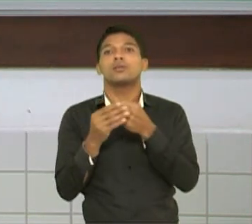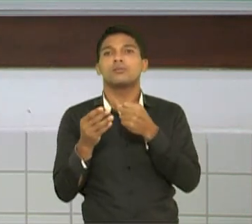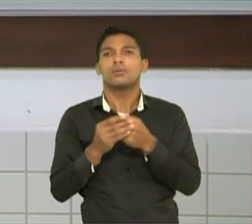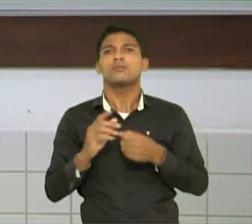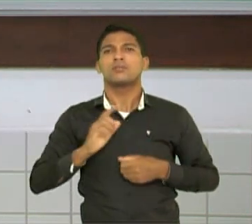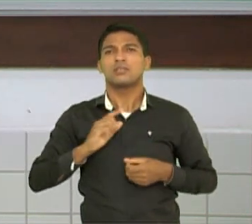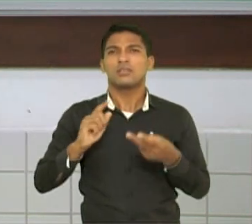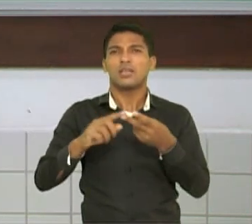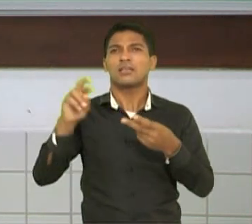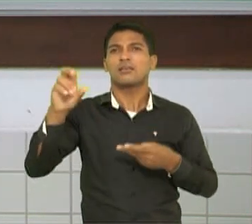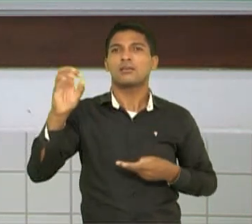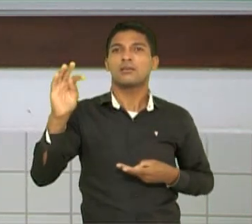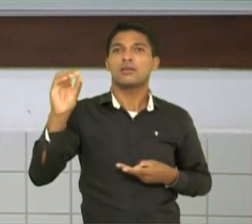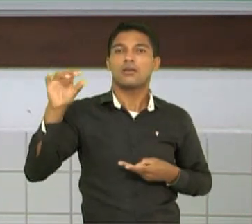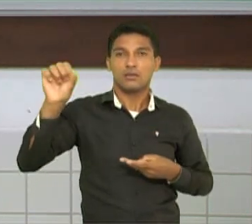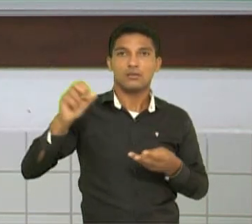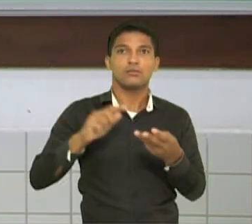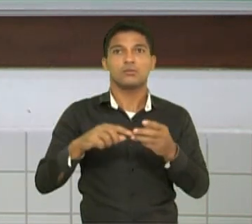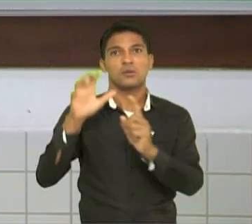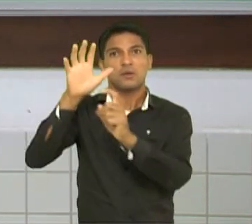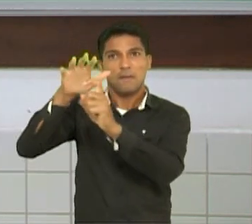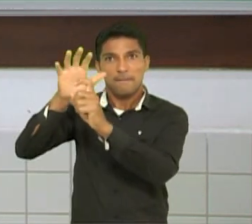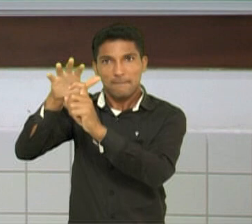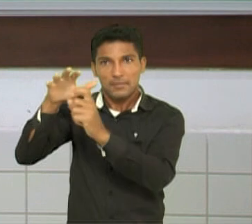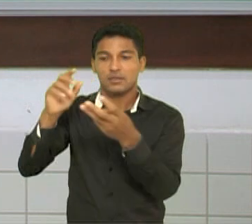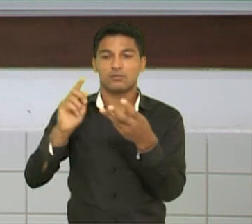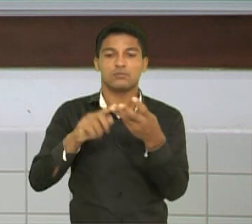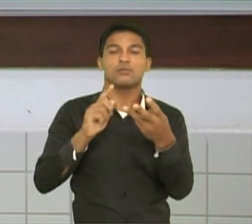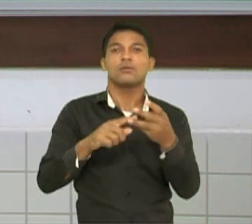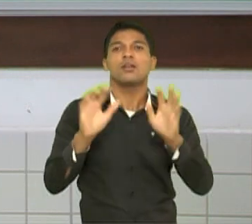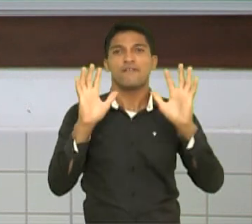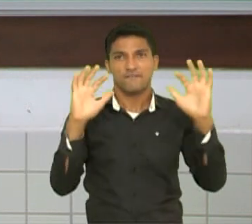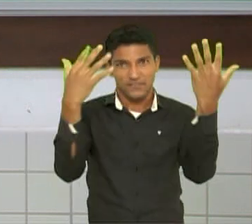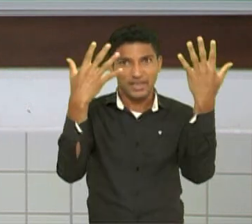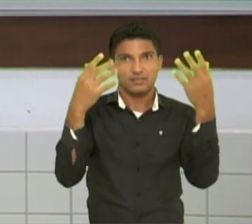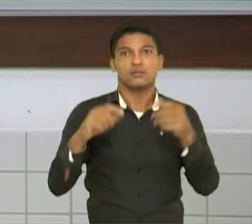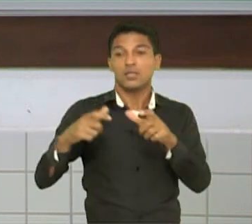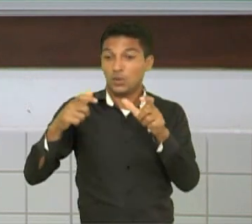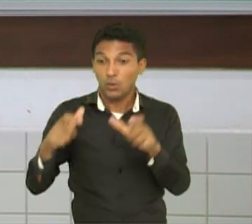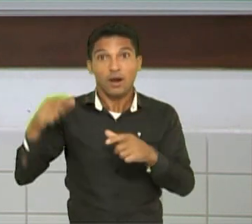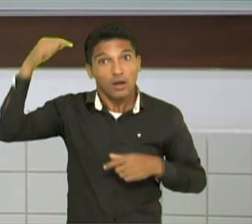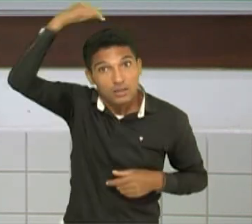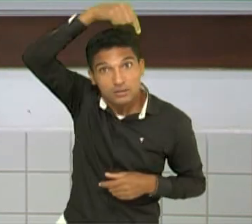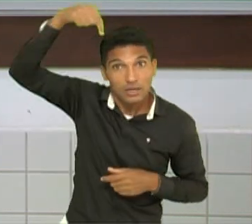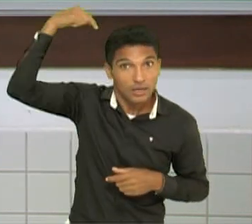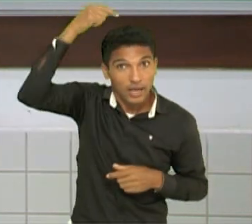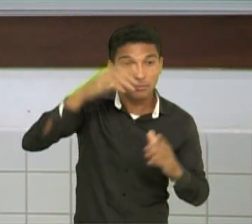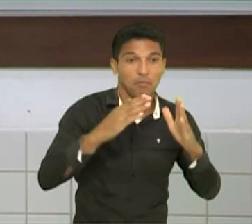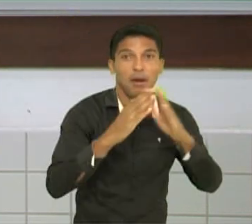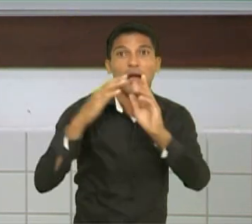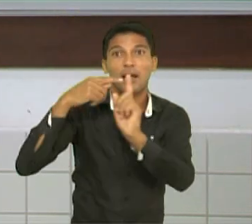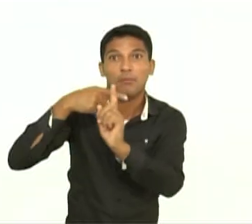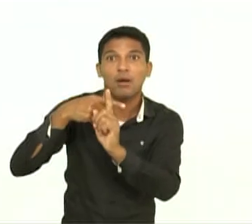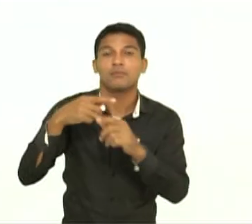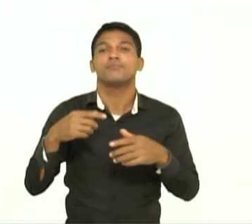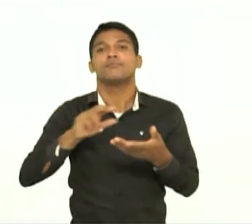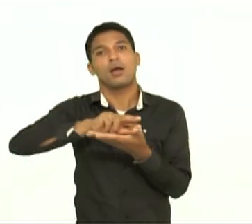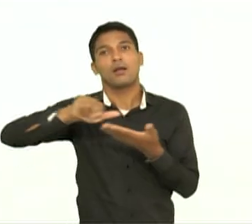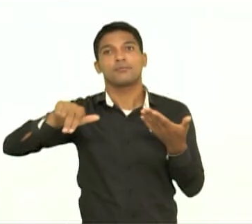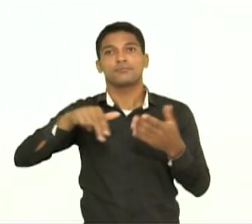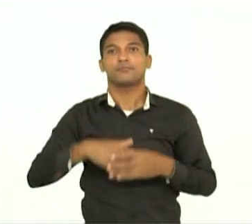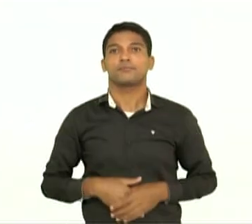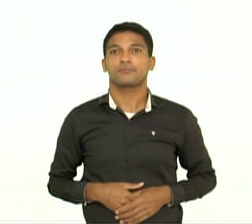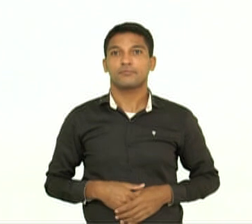ritos, mitos, das festas, dos lugares sagrados, dos símbolos, e nesse momento, nós vamos fazer uma atividade que eu